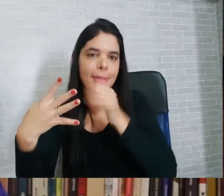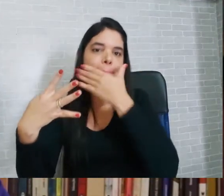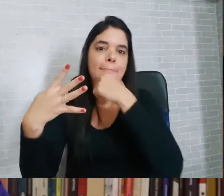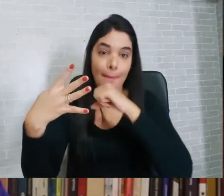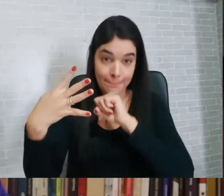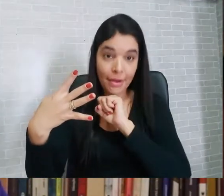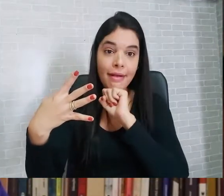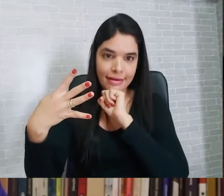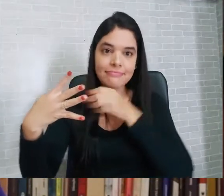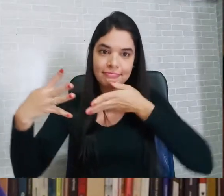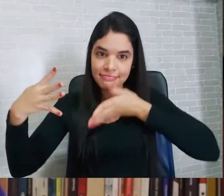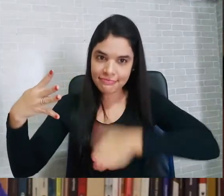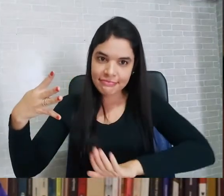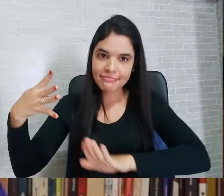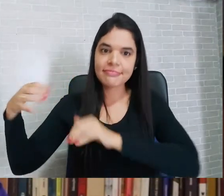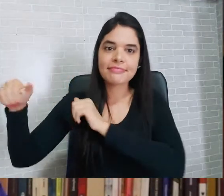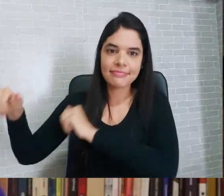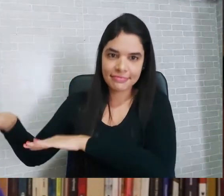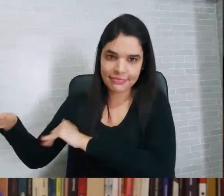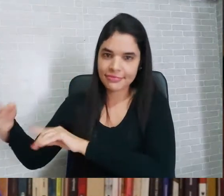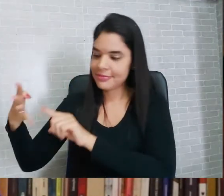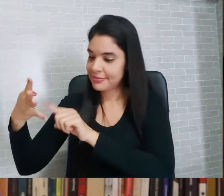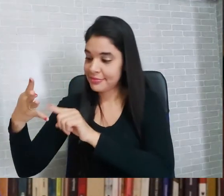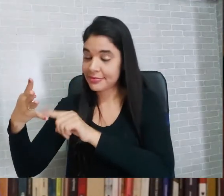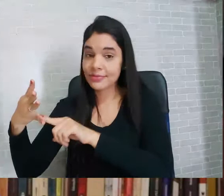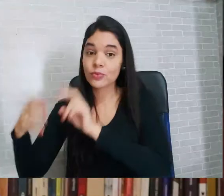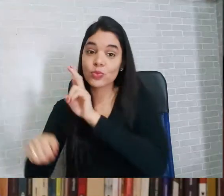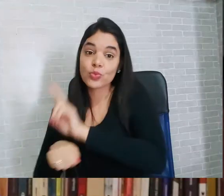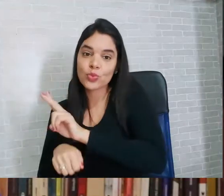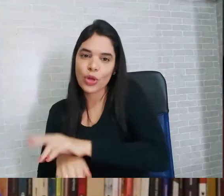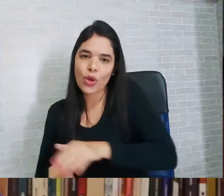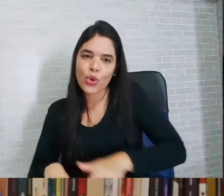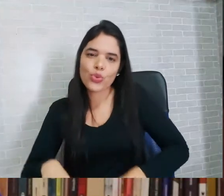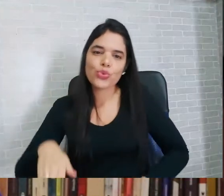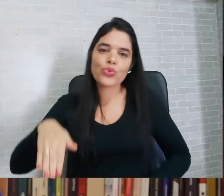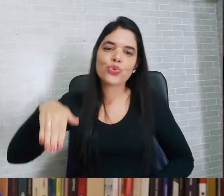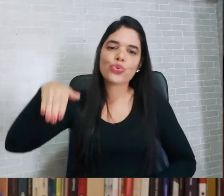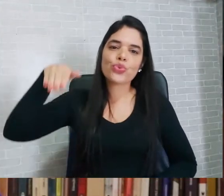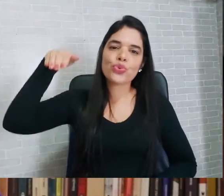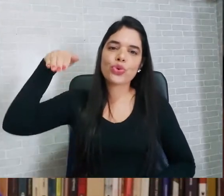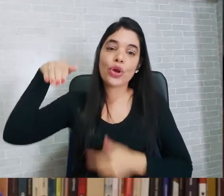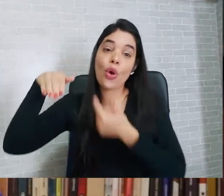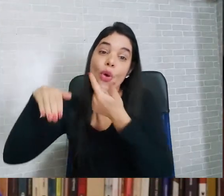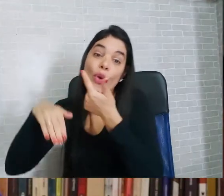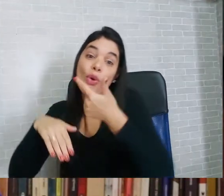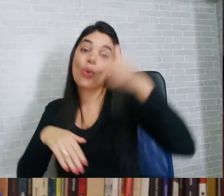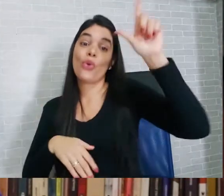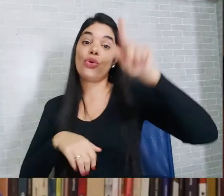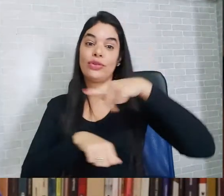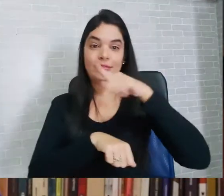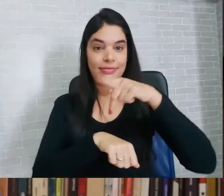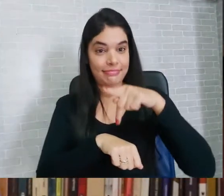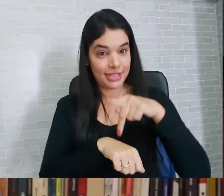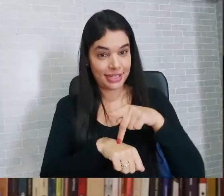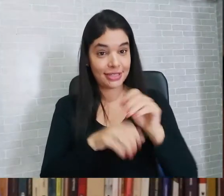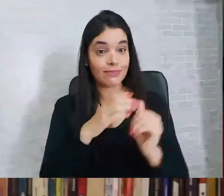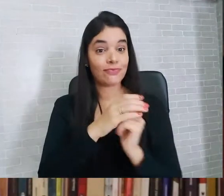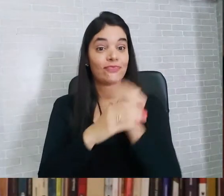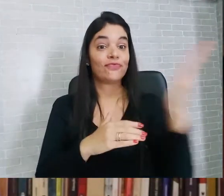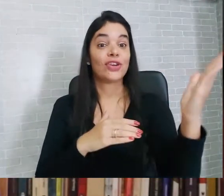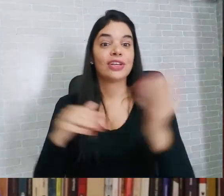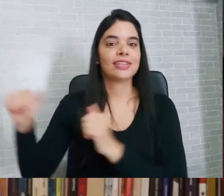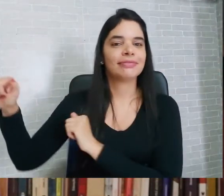criados fora do departamento, ou seja, fora da Guiana. Quinto caso, pessoas nascidas e criadas fora